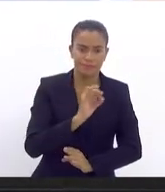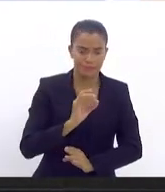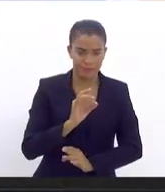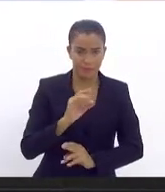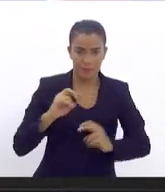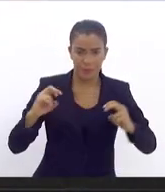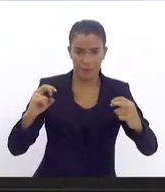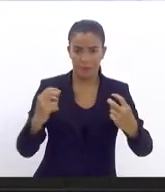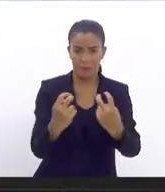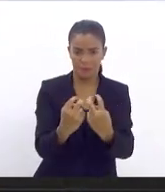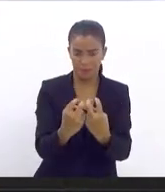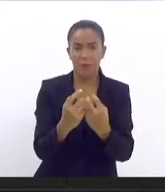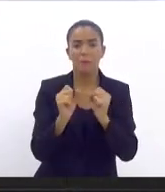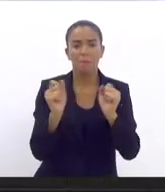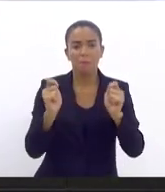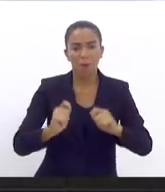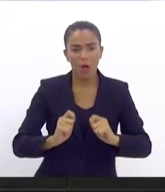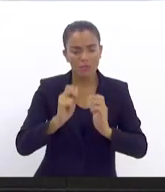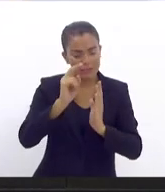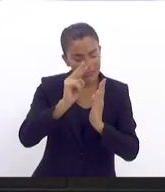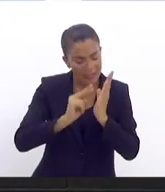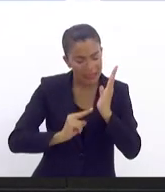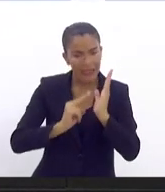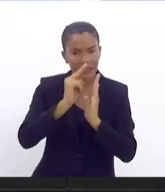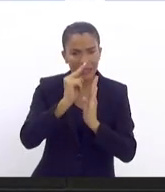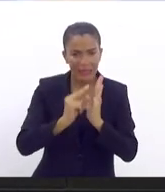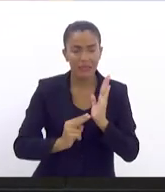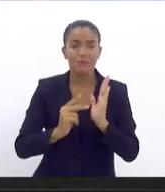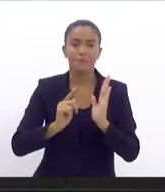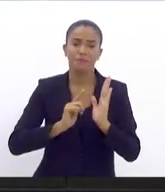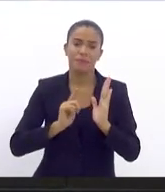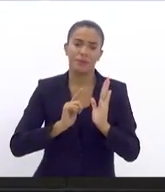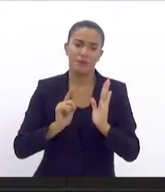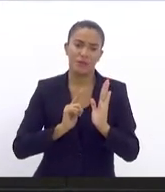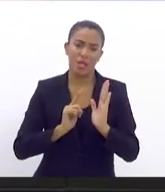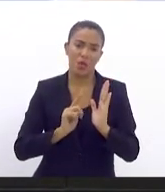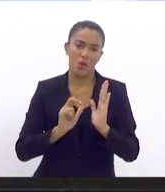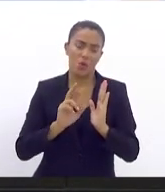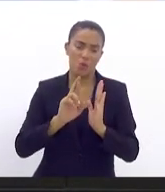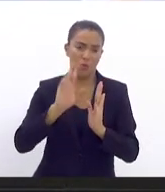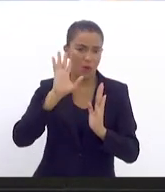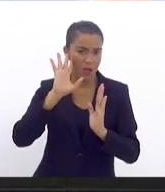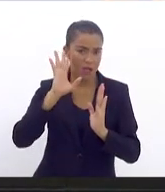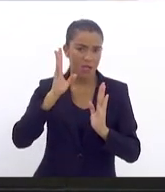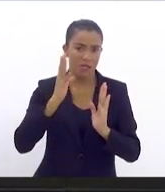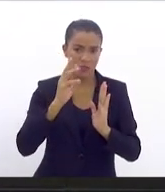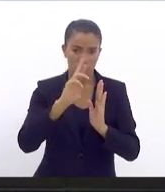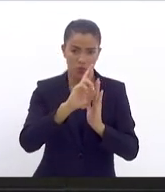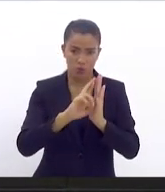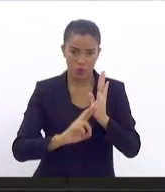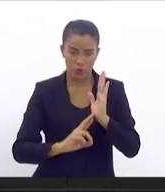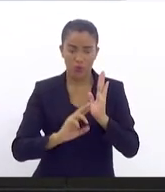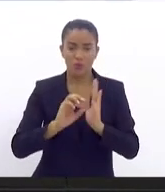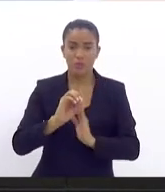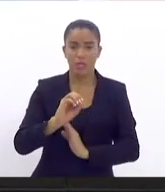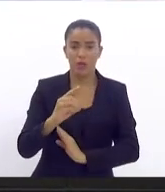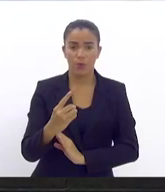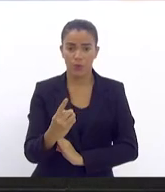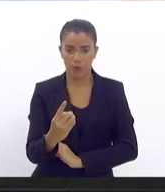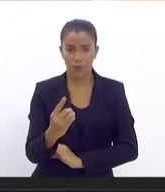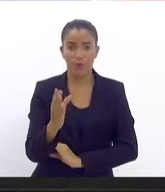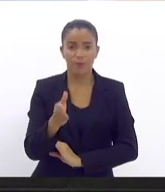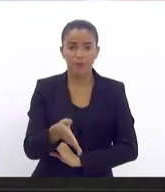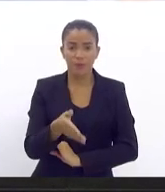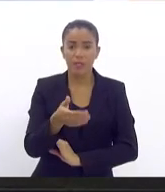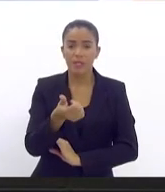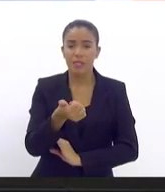sobre essa questão. Existe uma resolução da CCJ, que é a resolução número 01, de 16